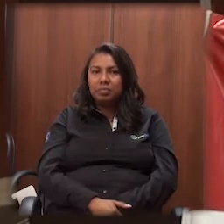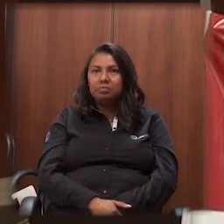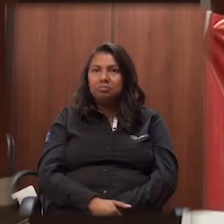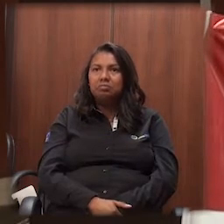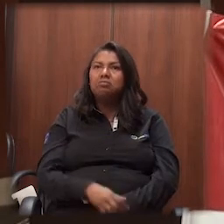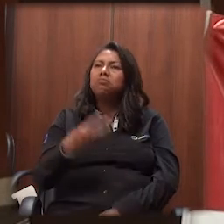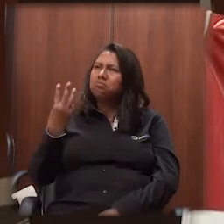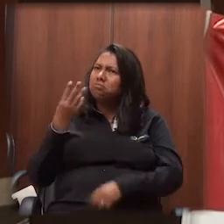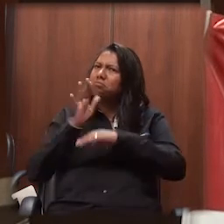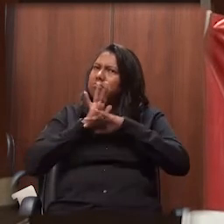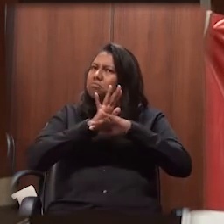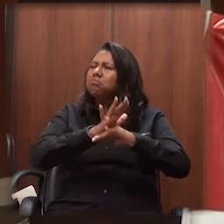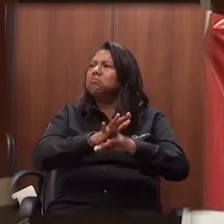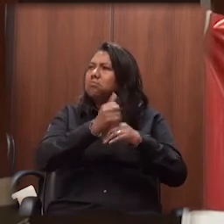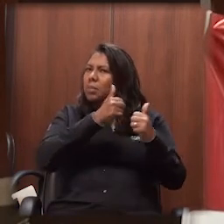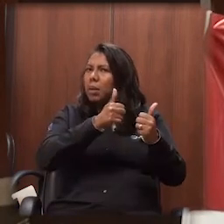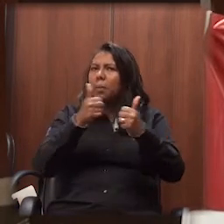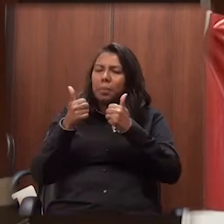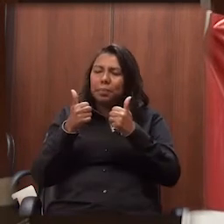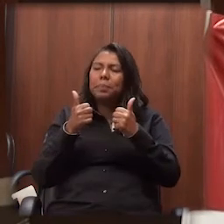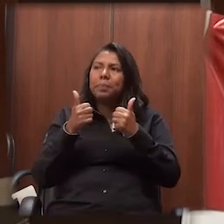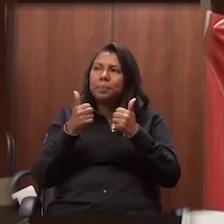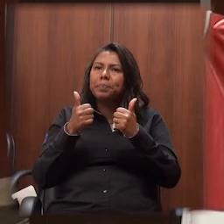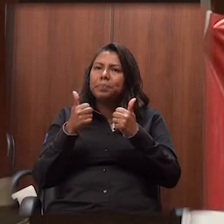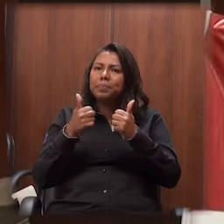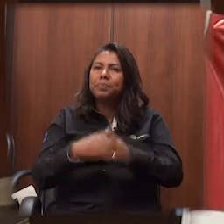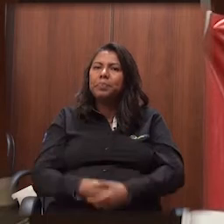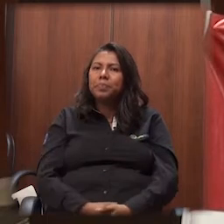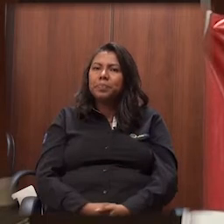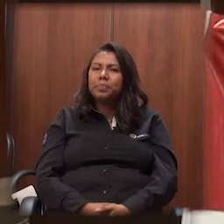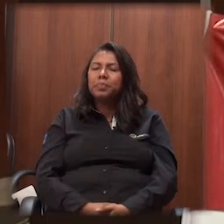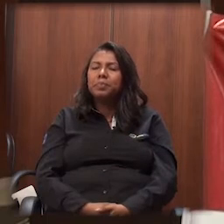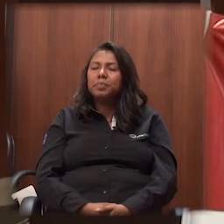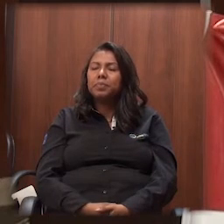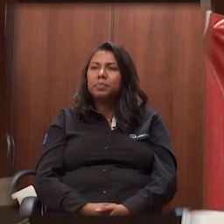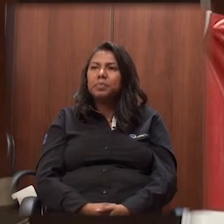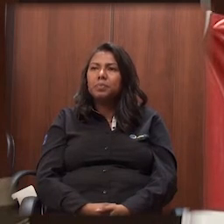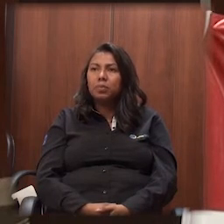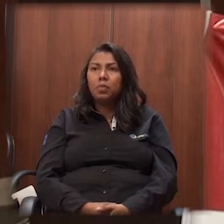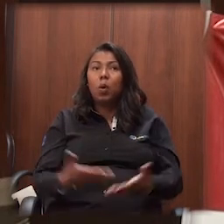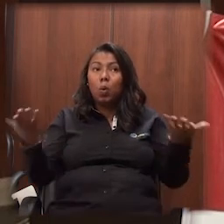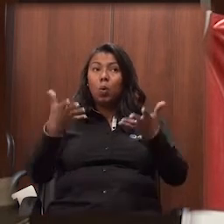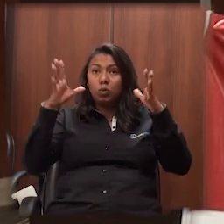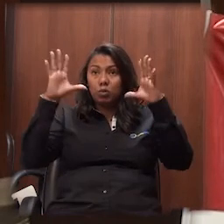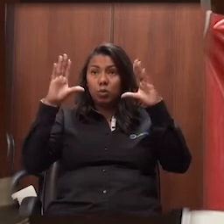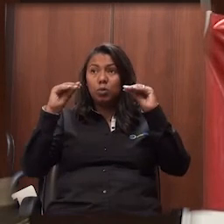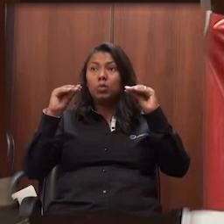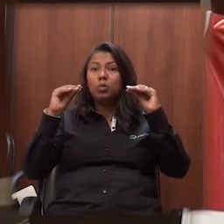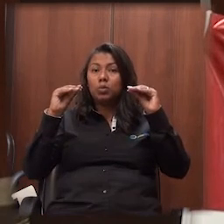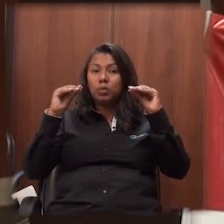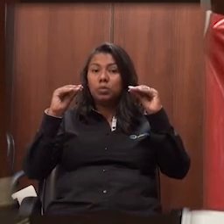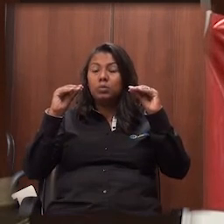com as ricas contribuições que os três trouxeram. E hoje à noite nós